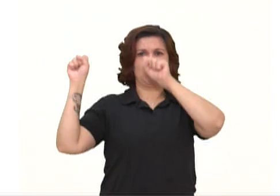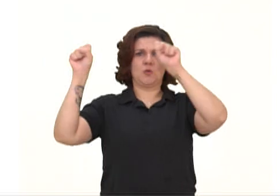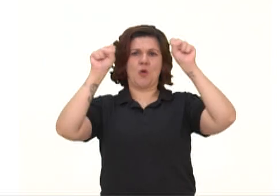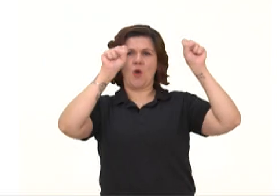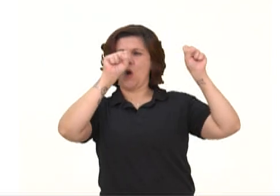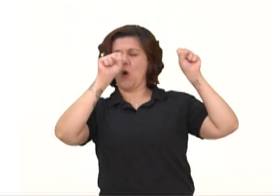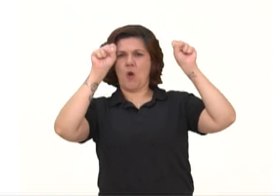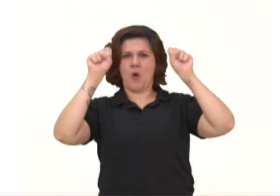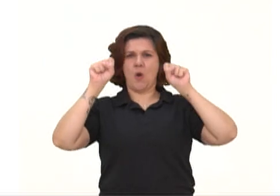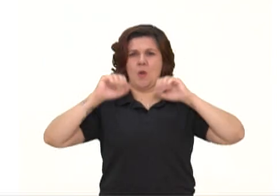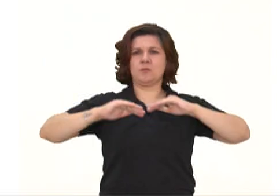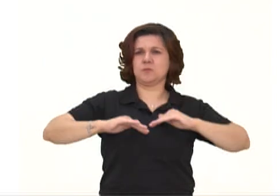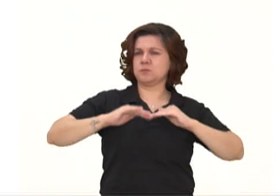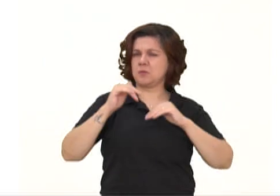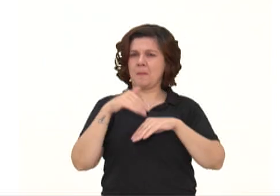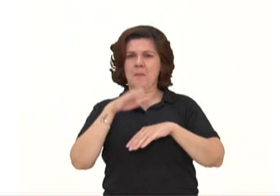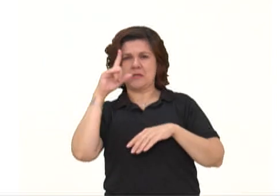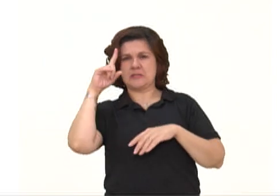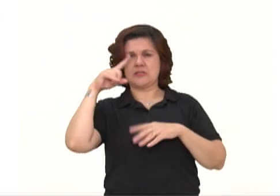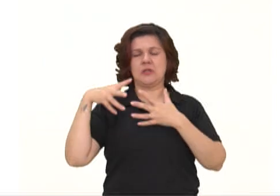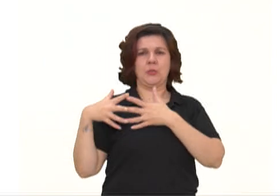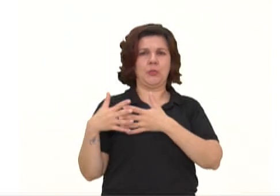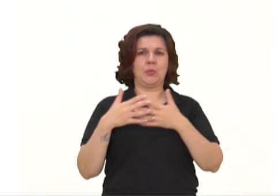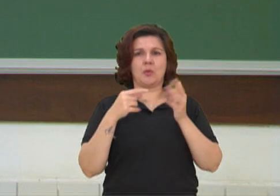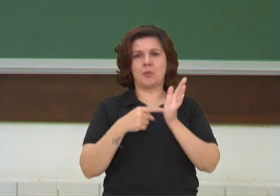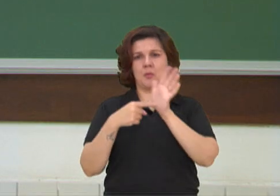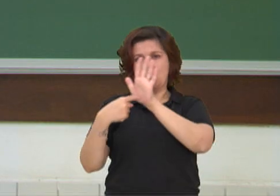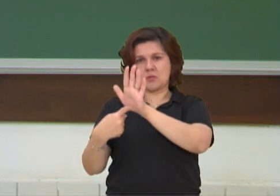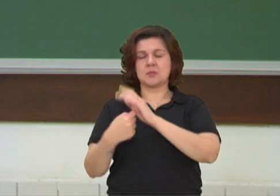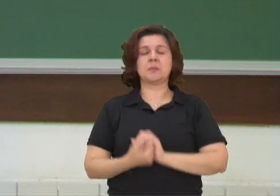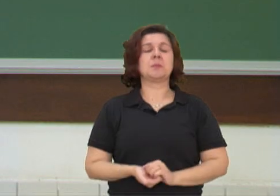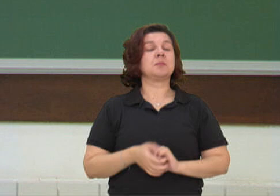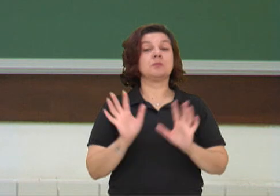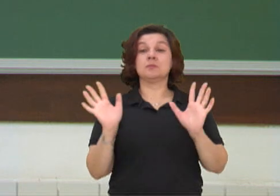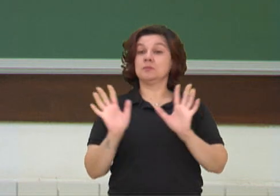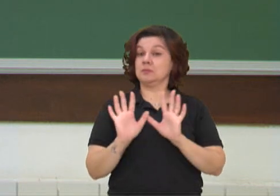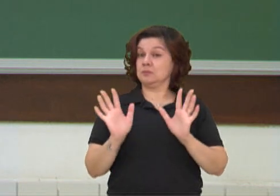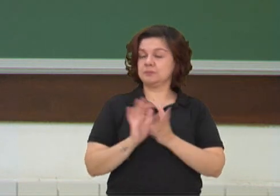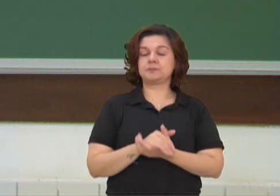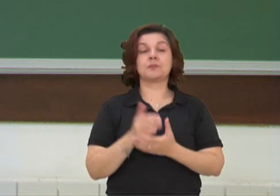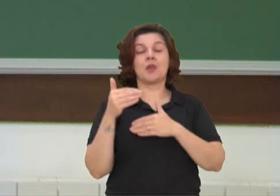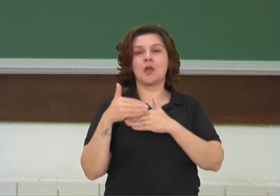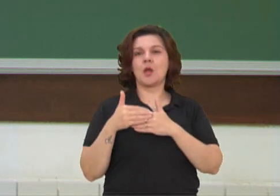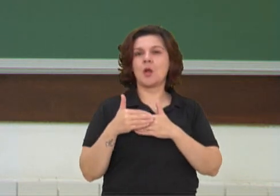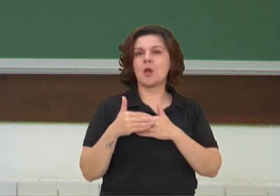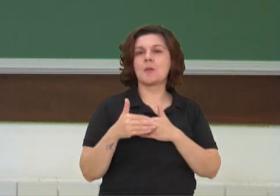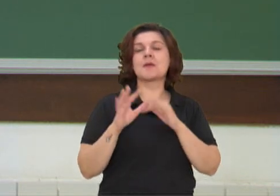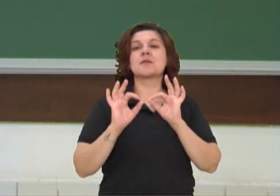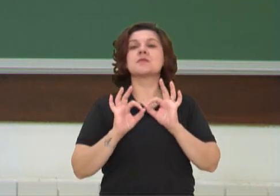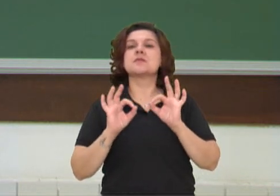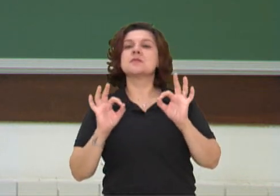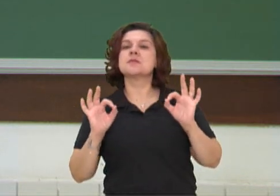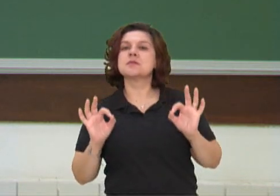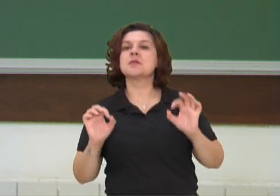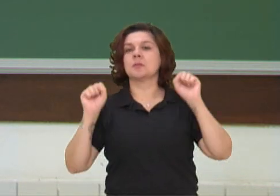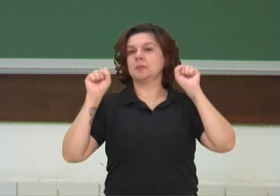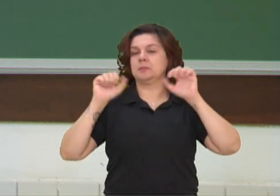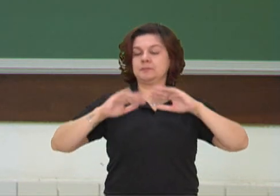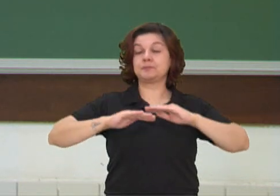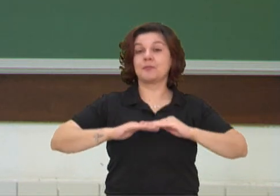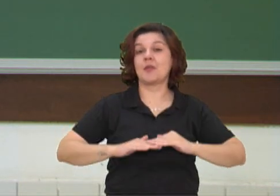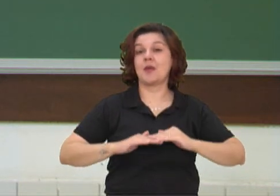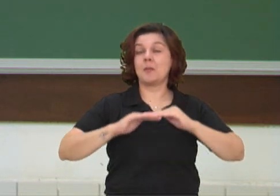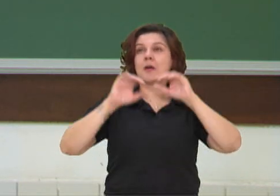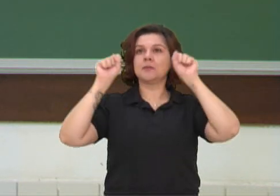aqueles exercícios mais complexos e elaborados ali como eu mostrei. Não, normalmente você começa ali com exercícios mais simples, como o caso da flexão